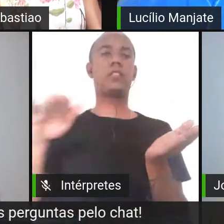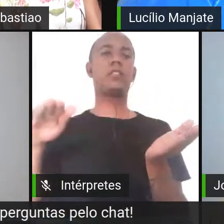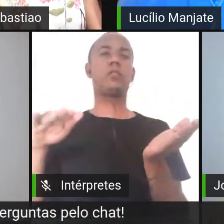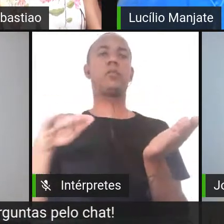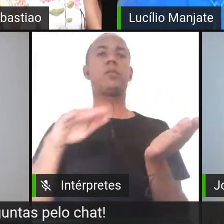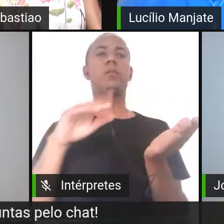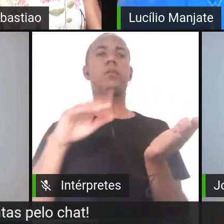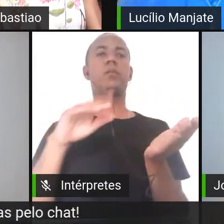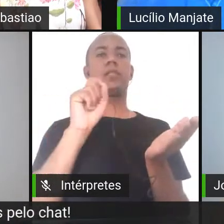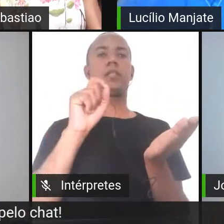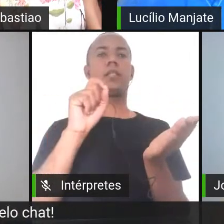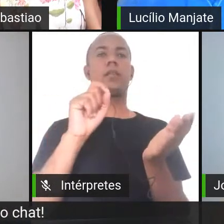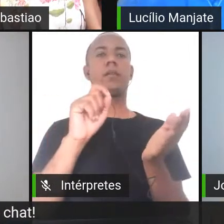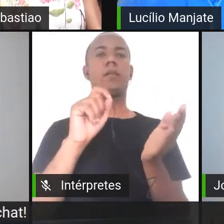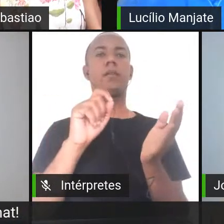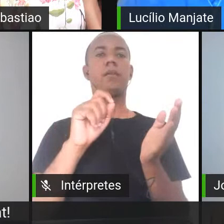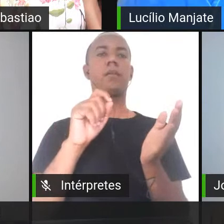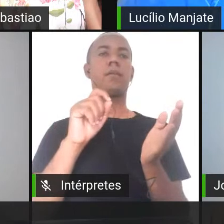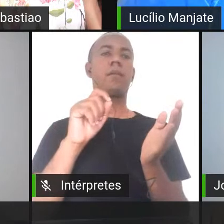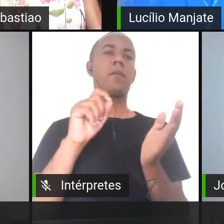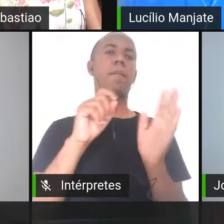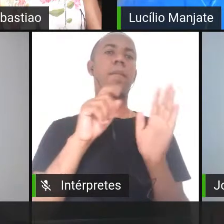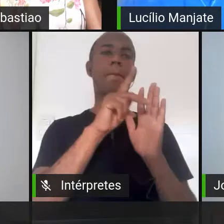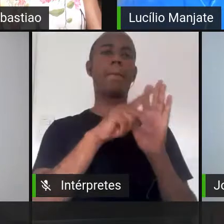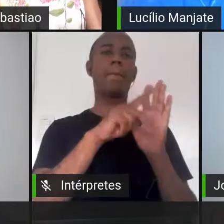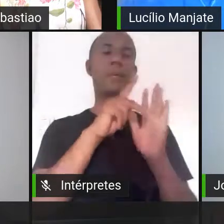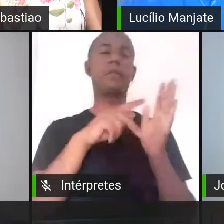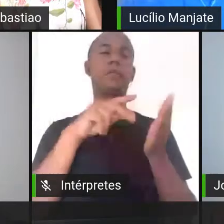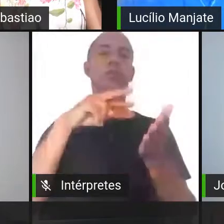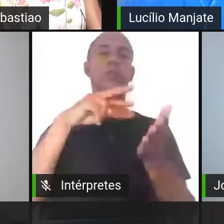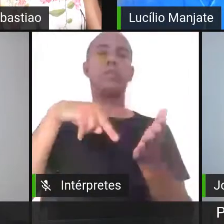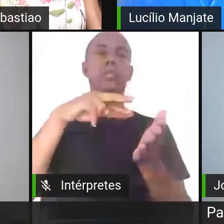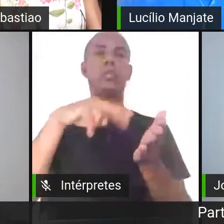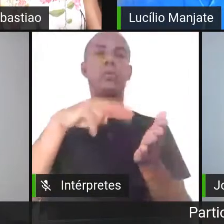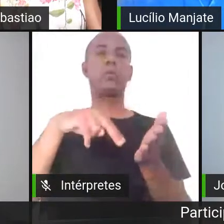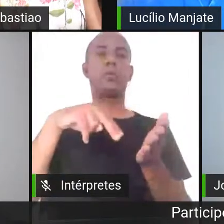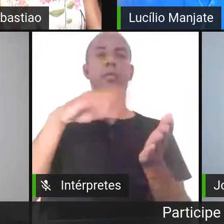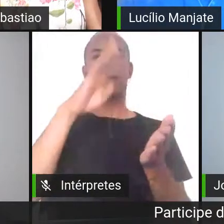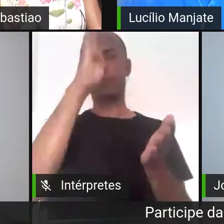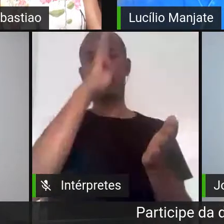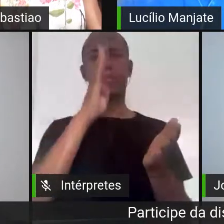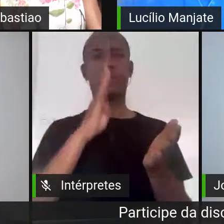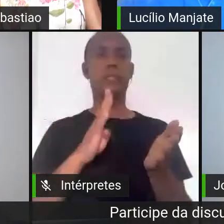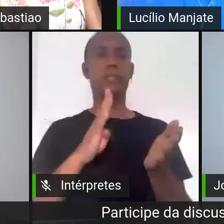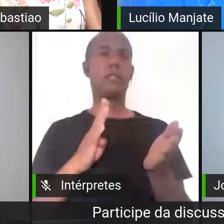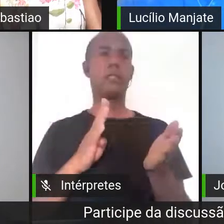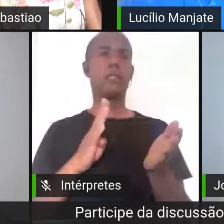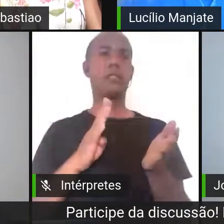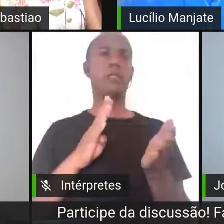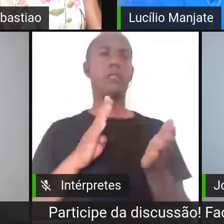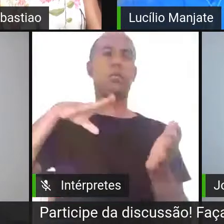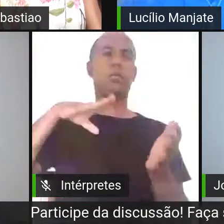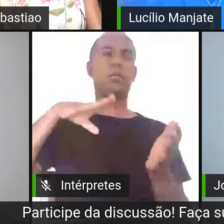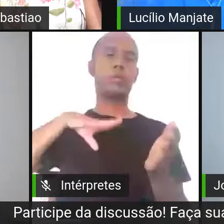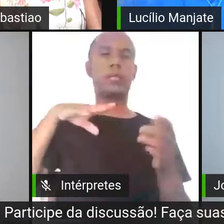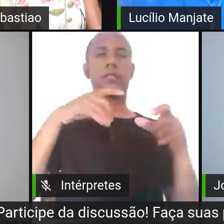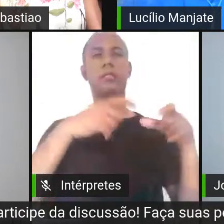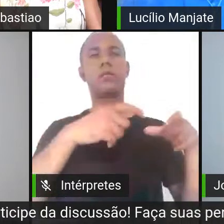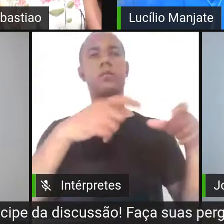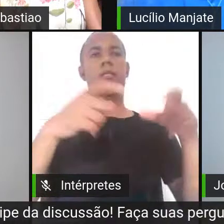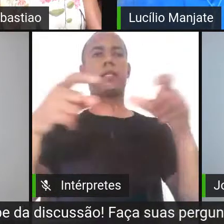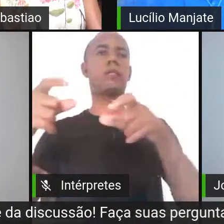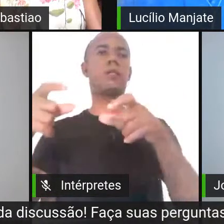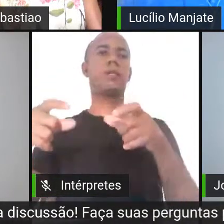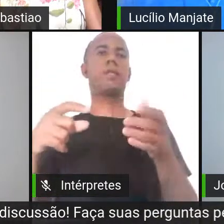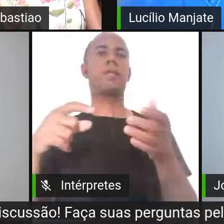outros países, no Brasil, em Portugal. Eu creio que é o livro do Pedro Pereira Lopes,